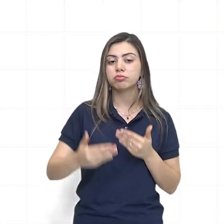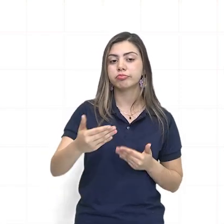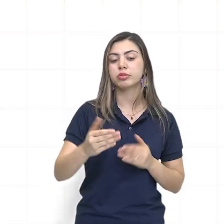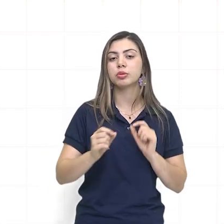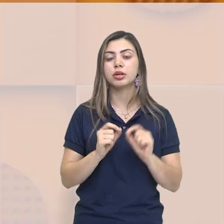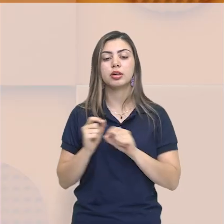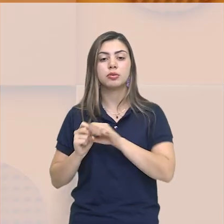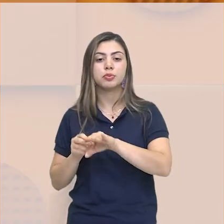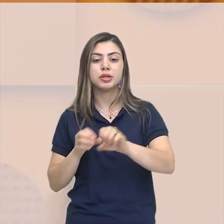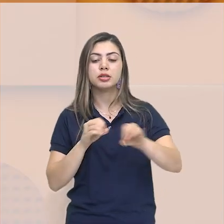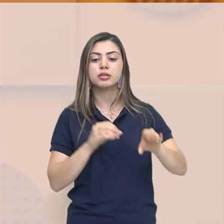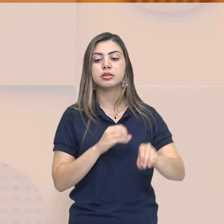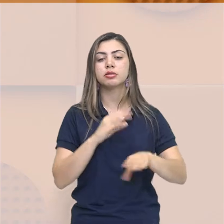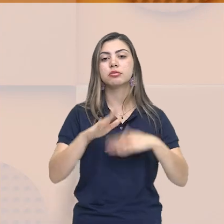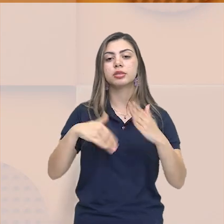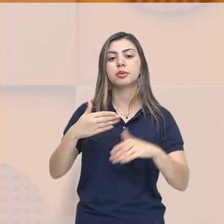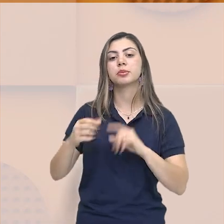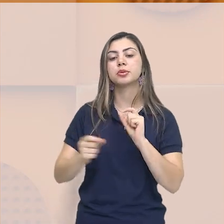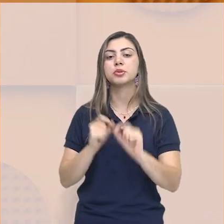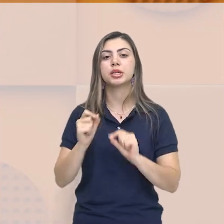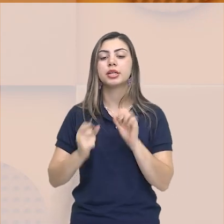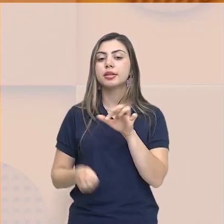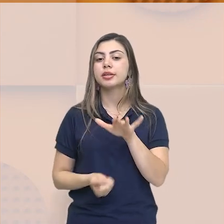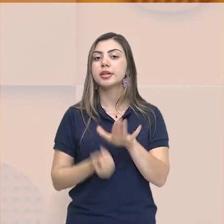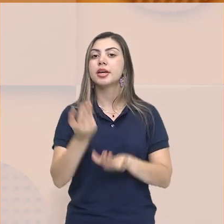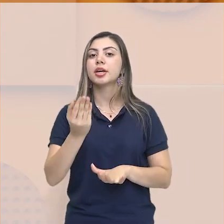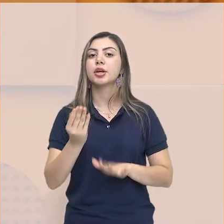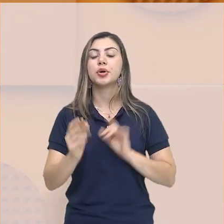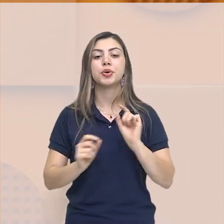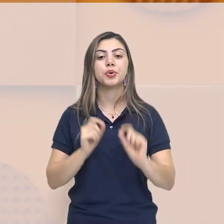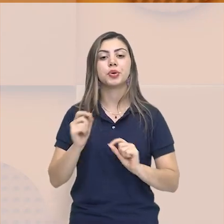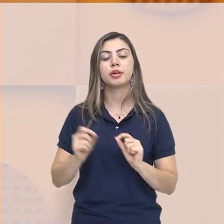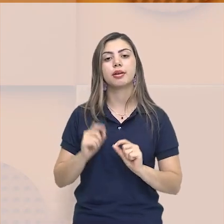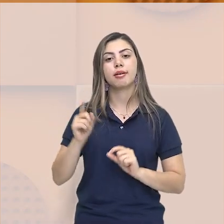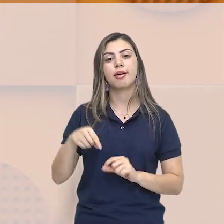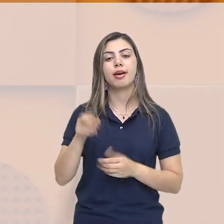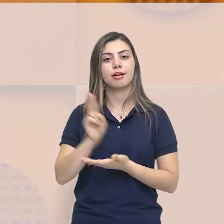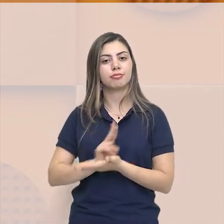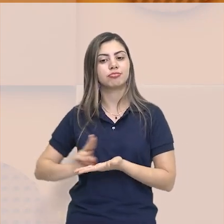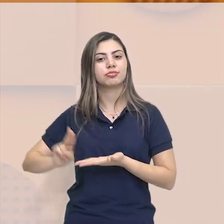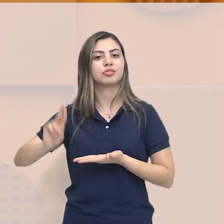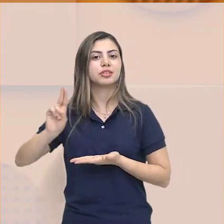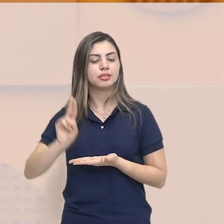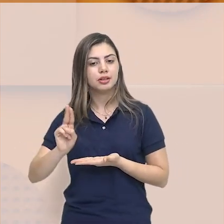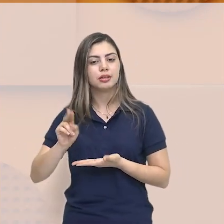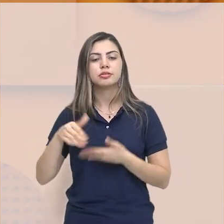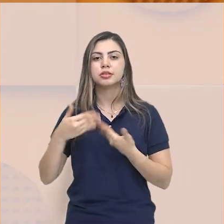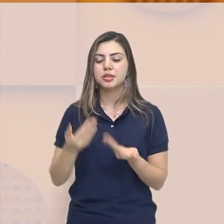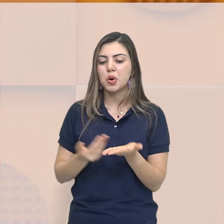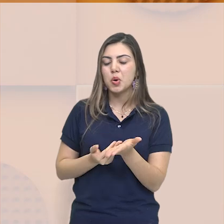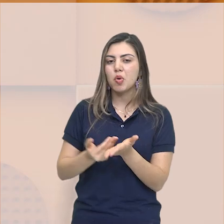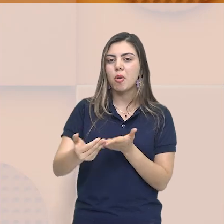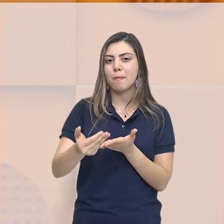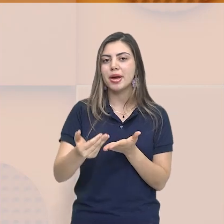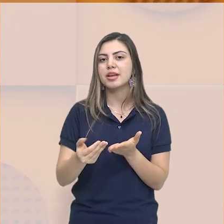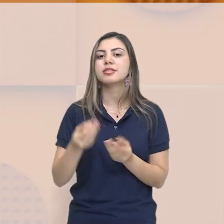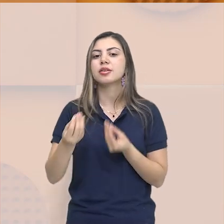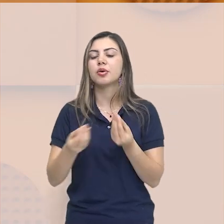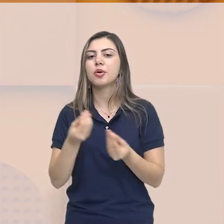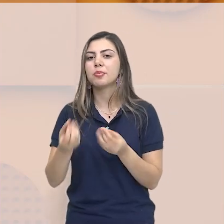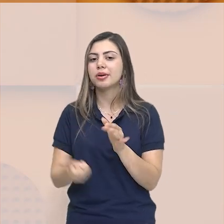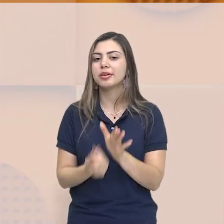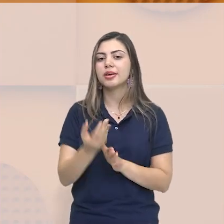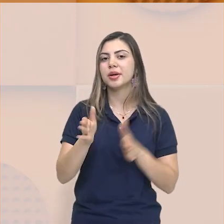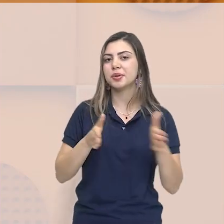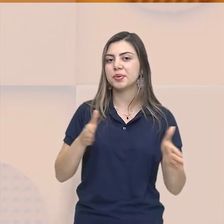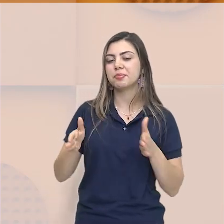desse ensino, nós temos o quê? O aparecimento da universidade, que ela também começa a surgir